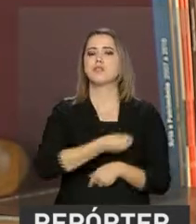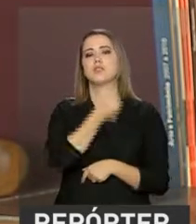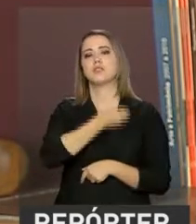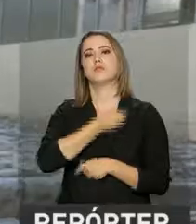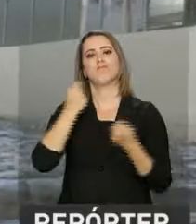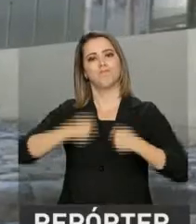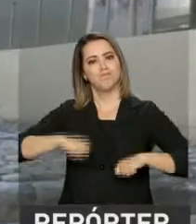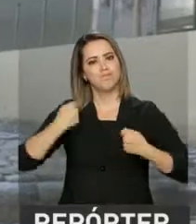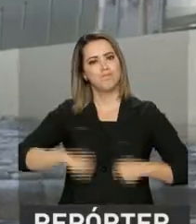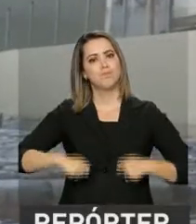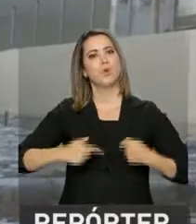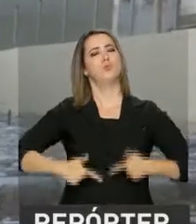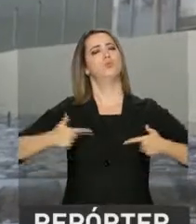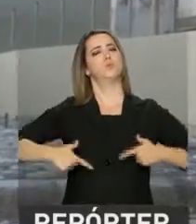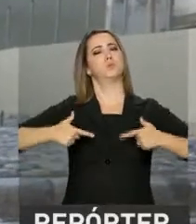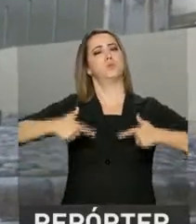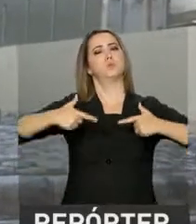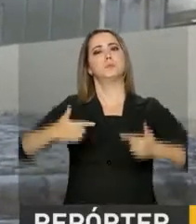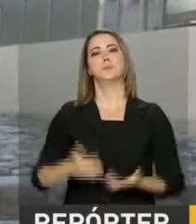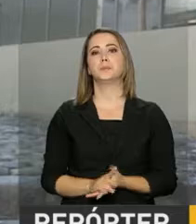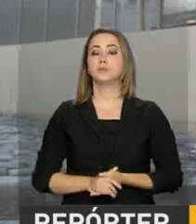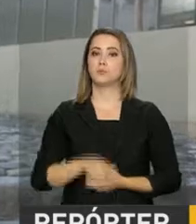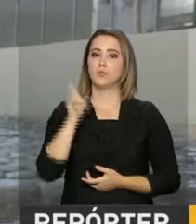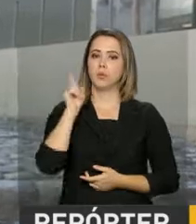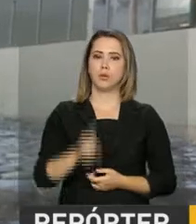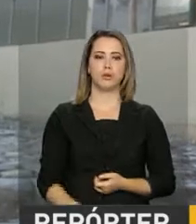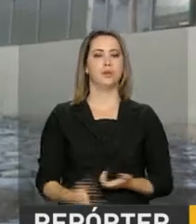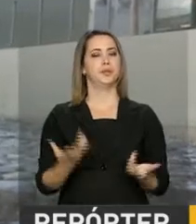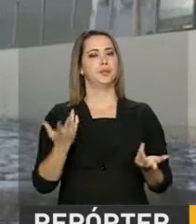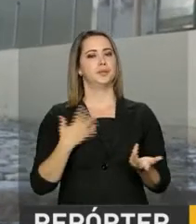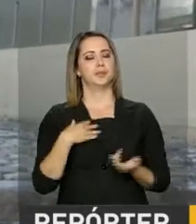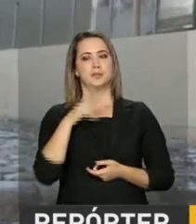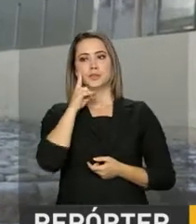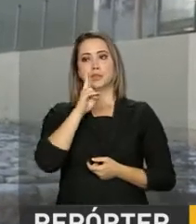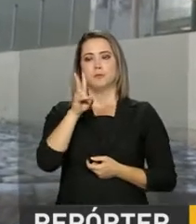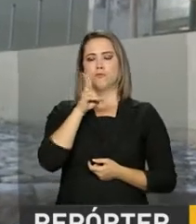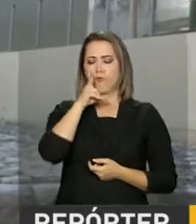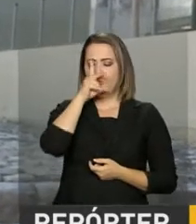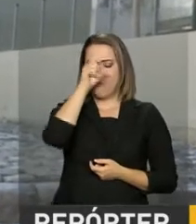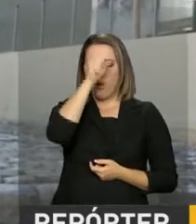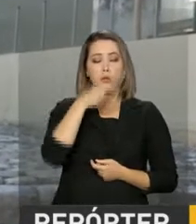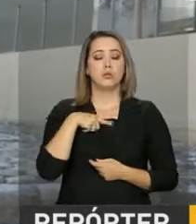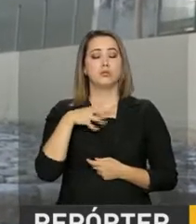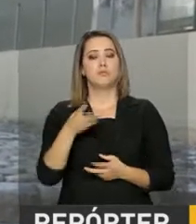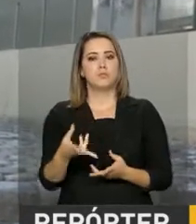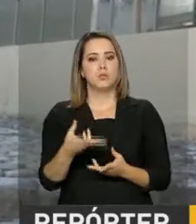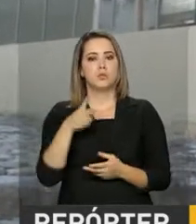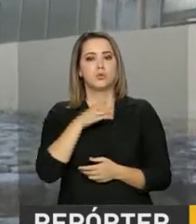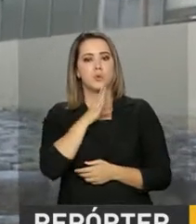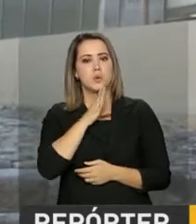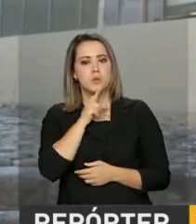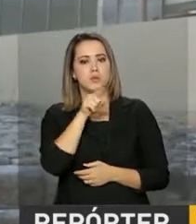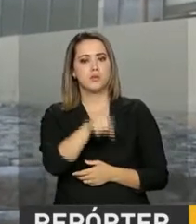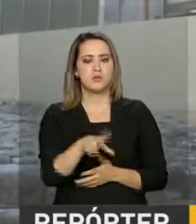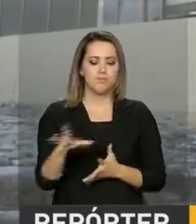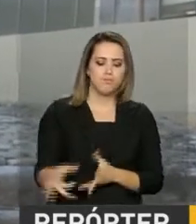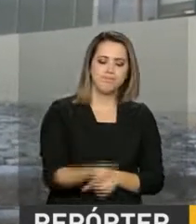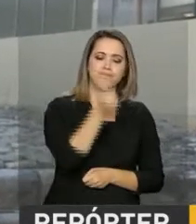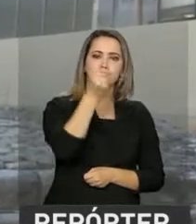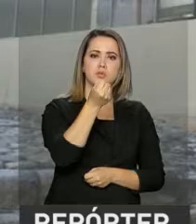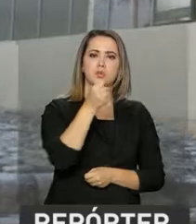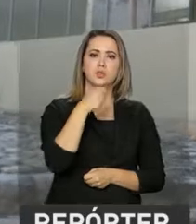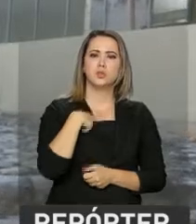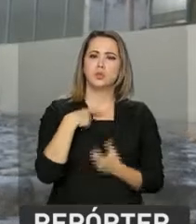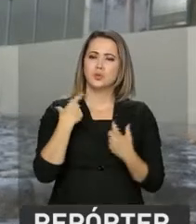muito um peso bastante forte né de reconhecimentos né de um resgate de um lado escuro